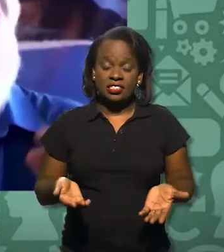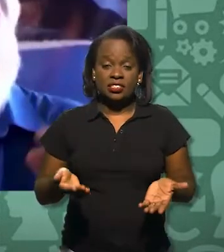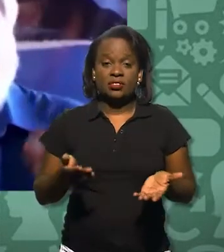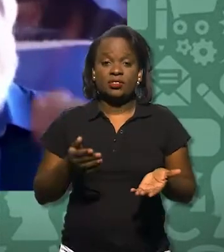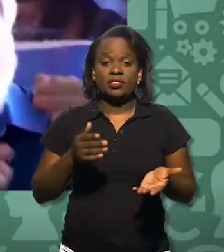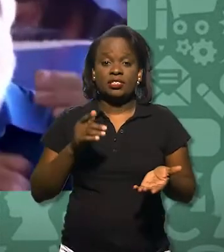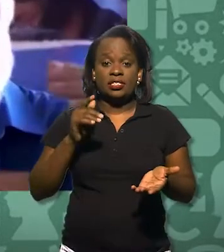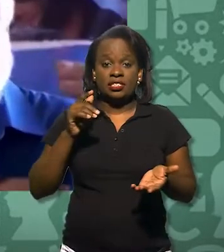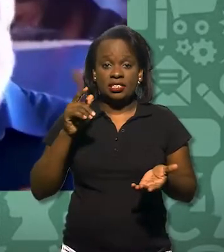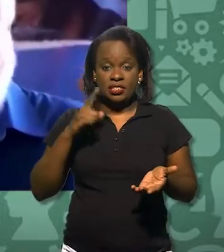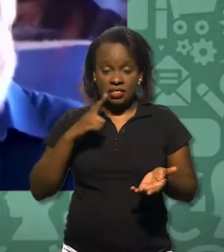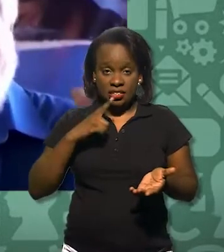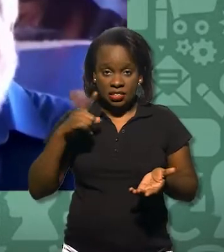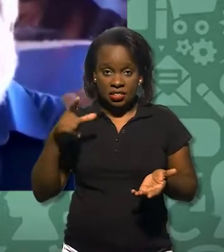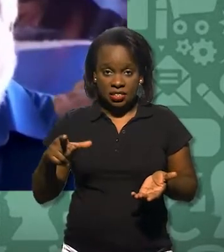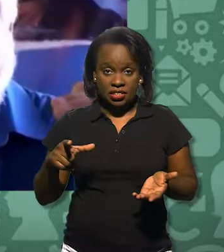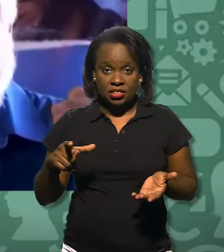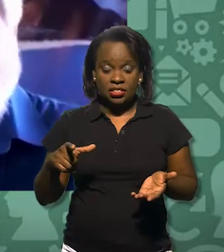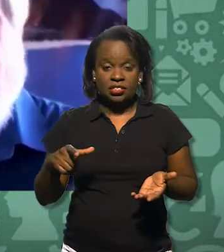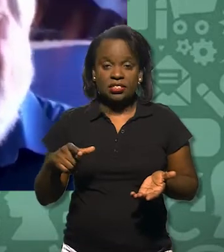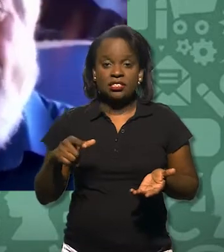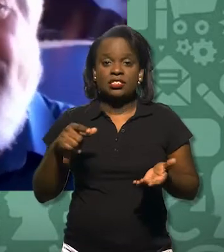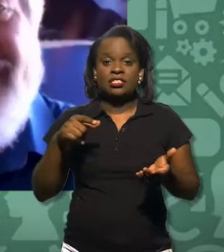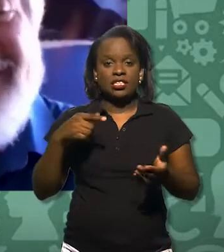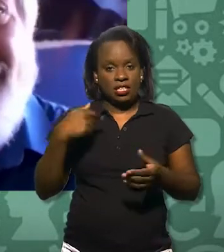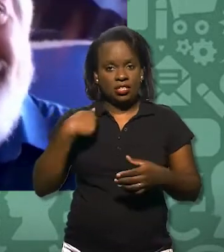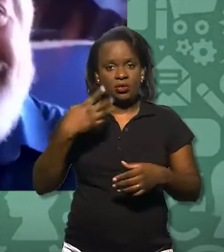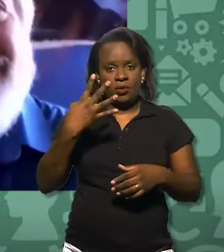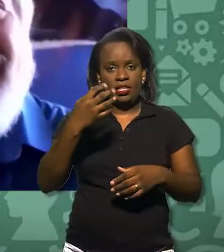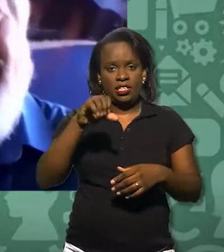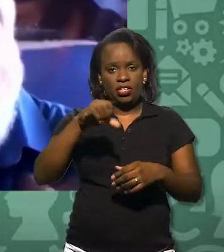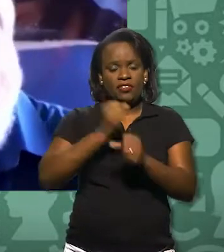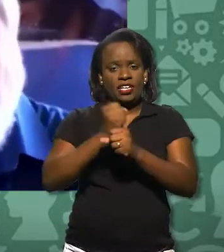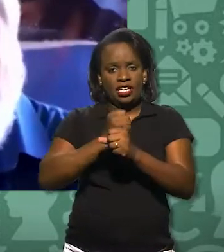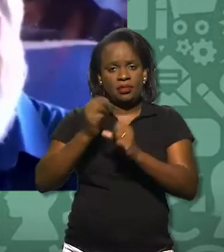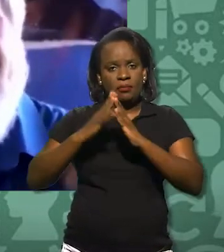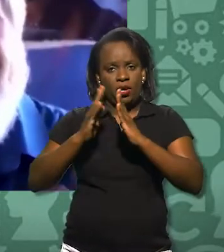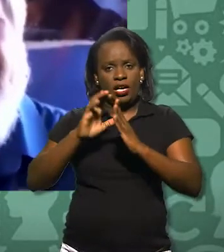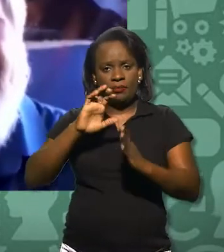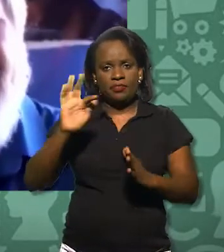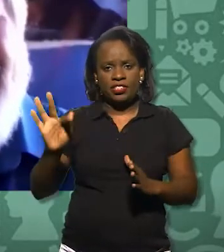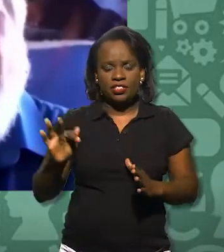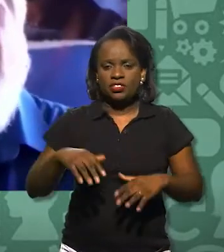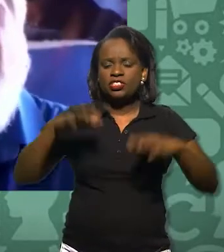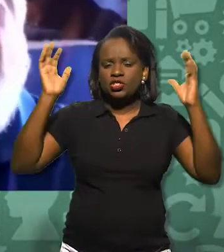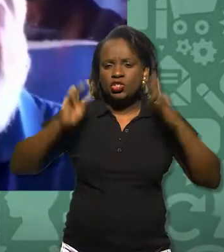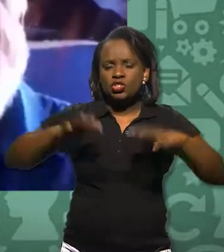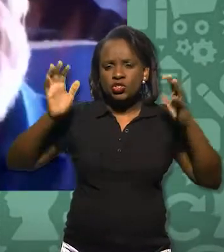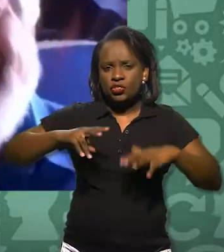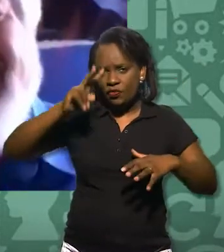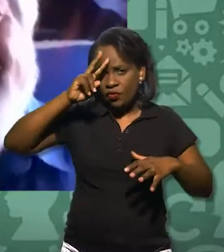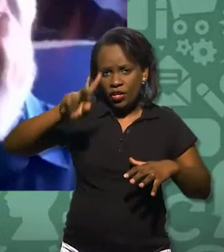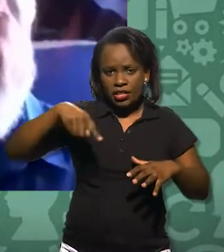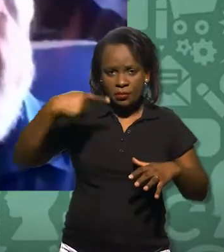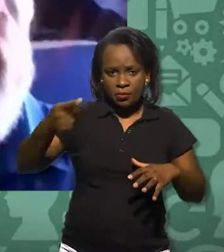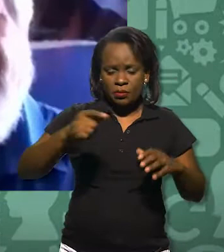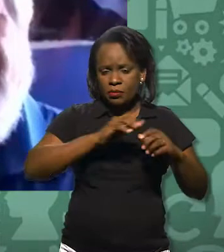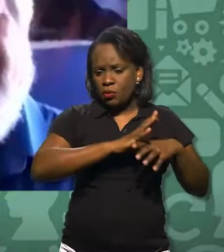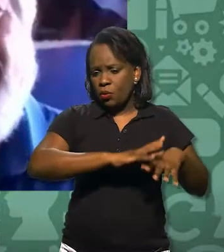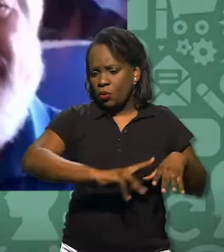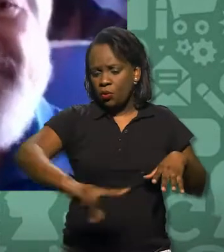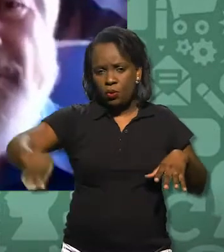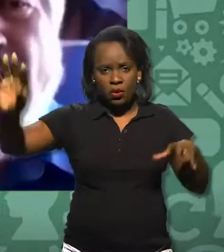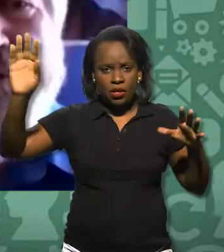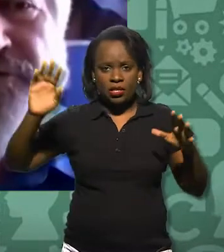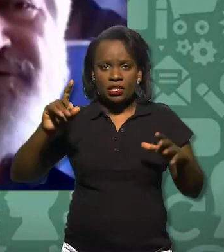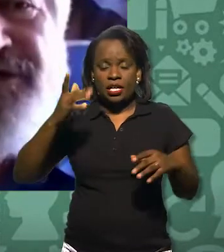Então, quando dá isso eu tenho 49 anos de Cabo Frio, eu acompanho. Uma chuvarada forte logo em seguida, que lava